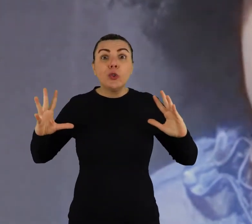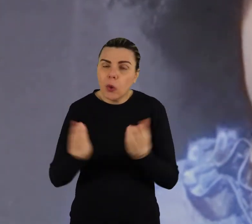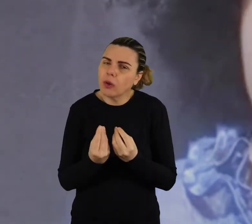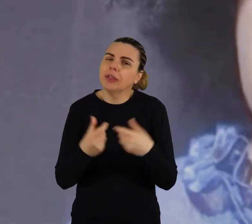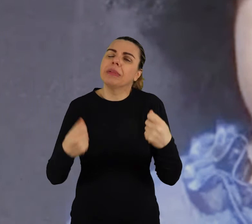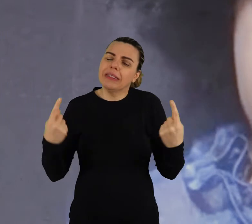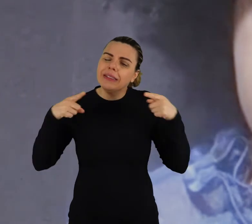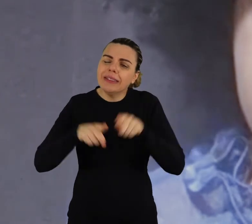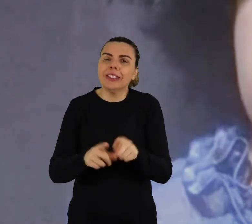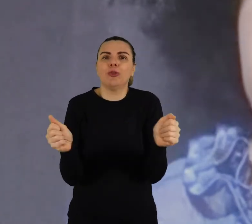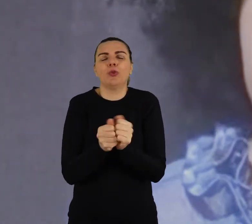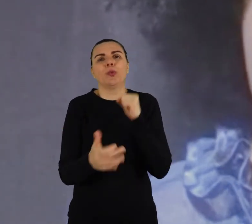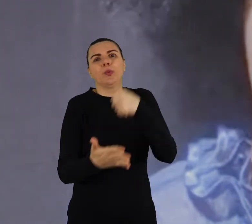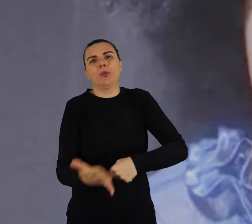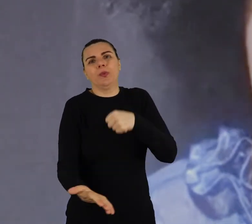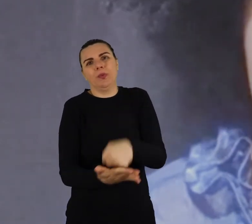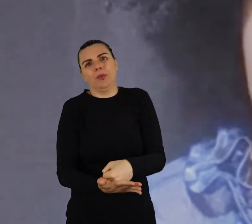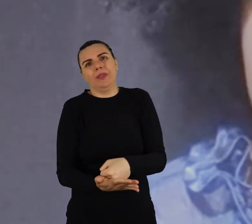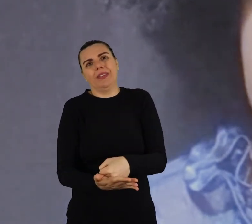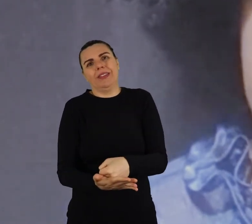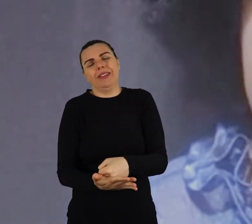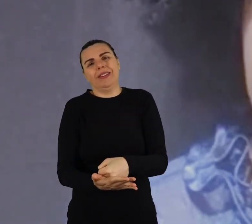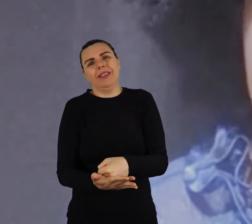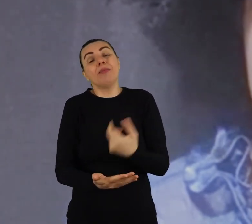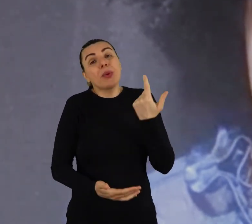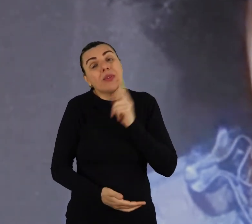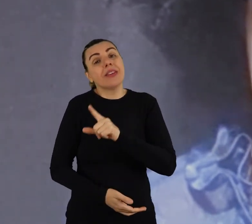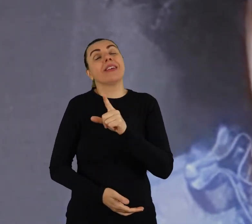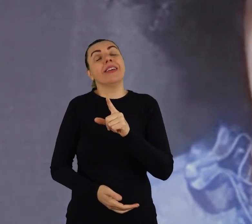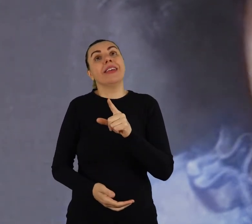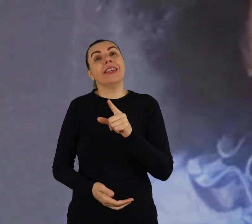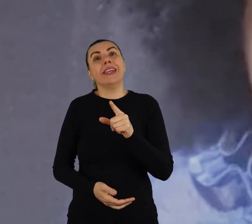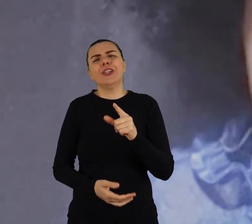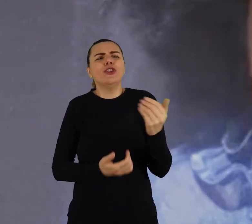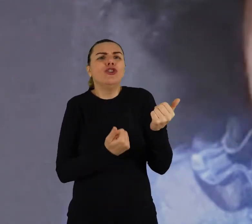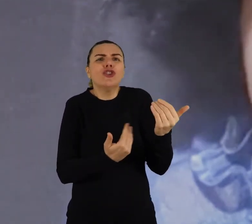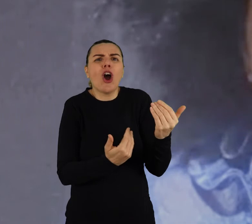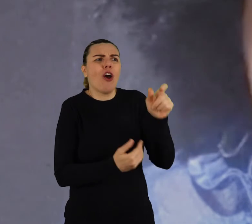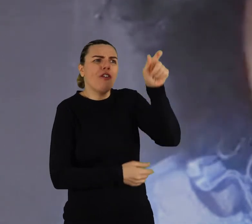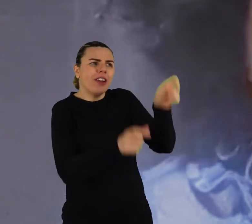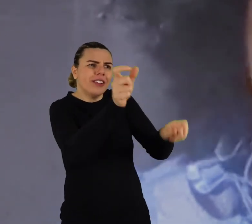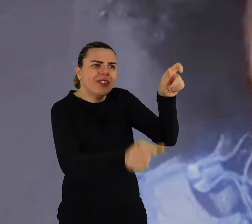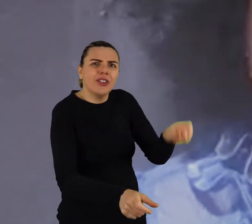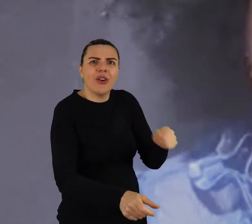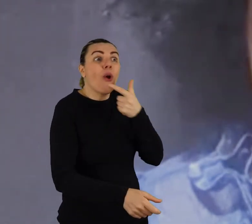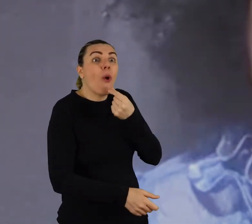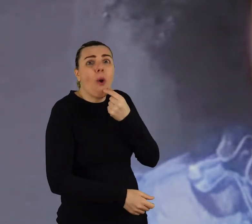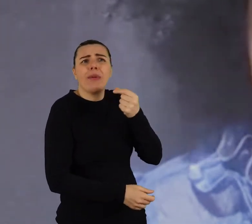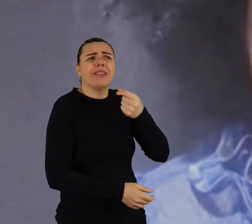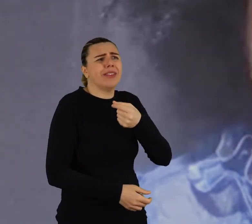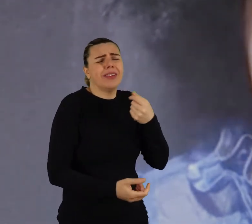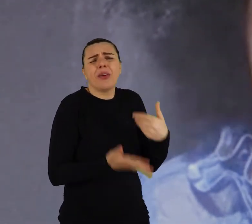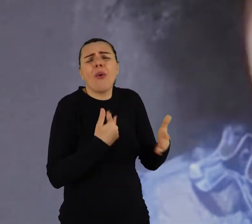nós precisamos abraçar essa luta e fazer com que todos os Jotas que estão por aí